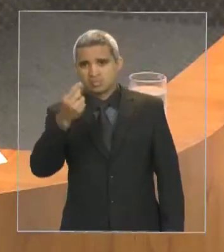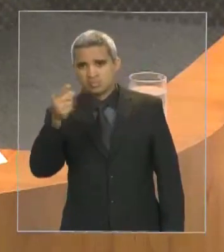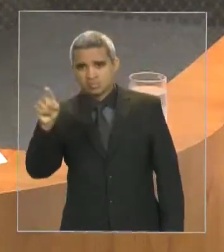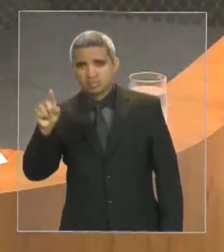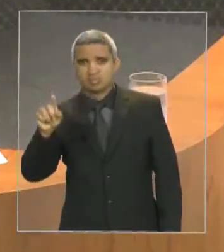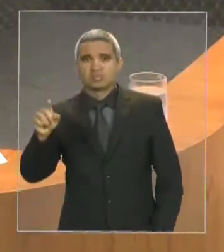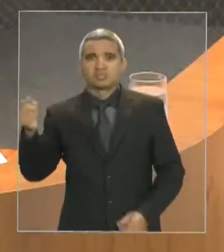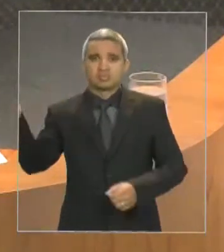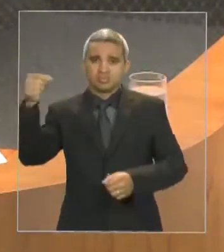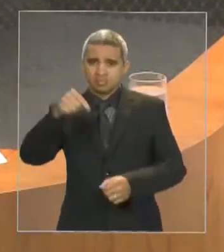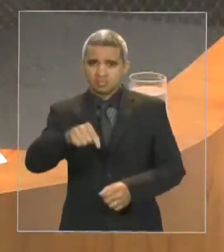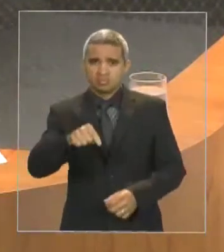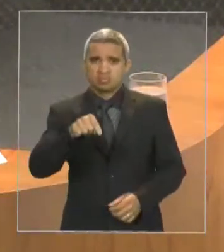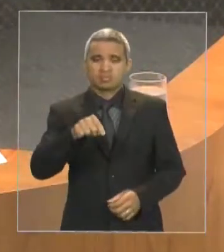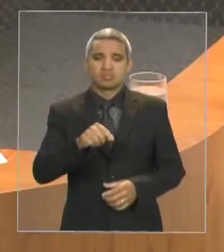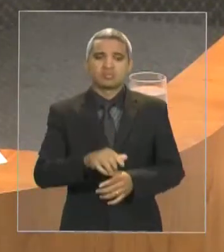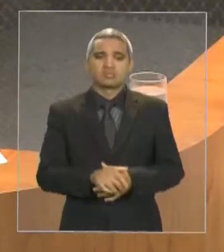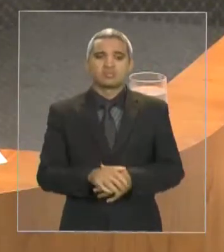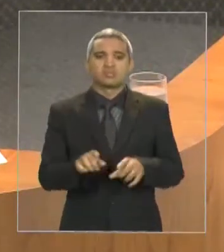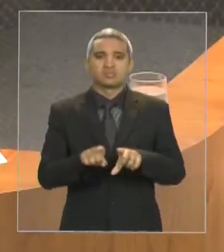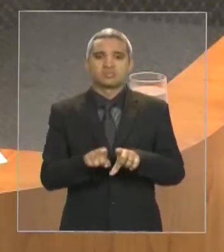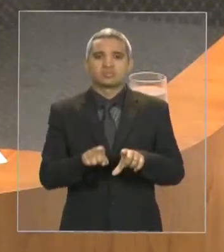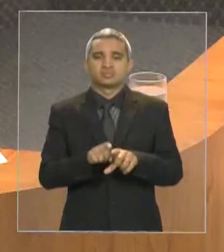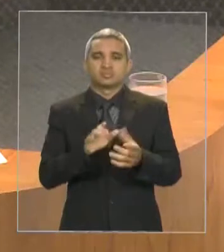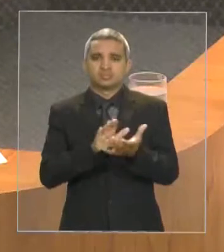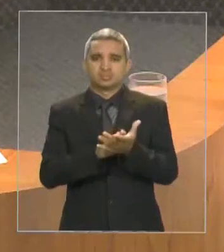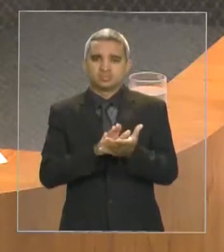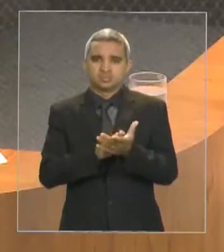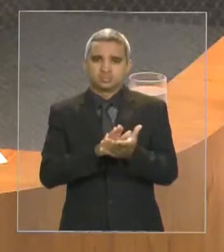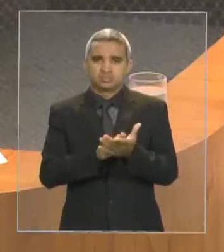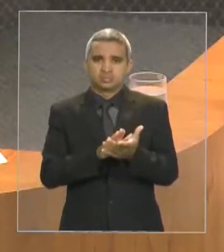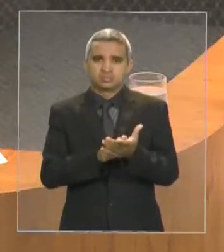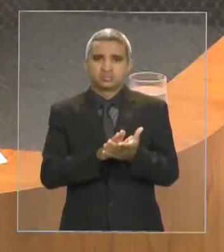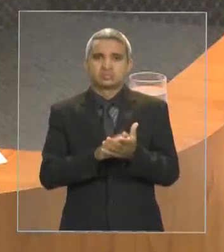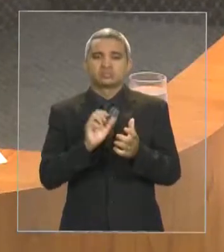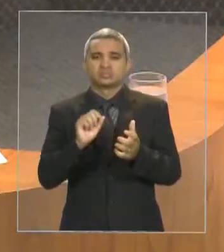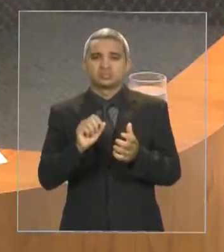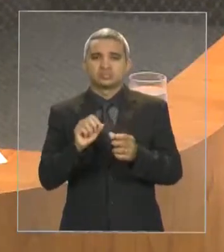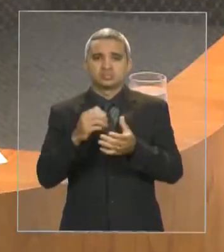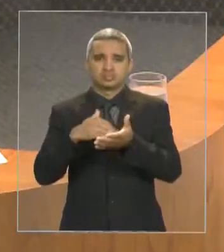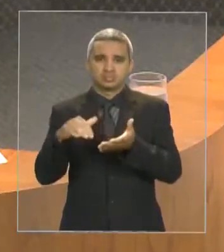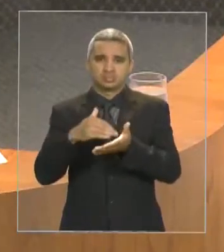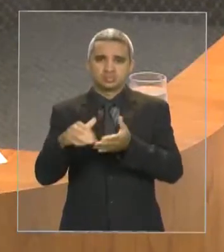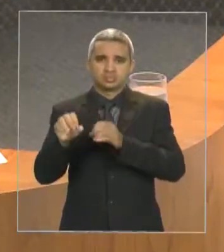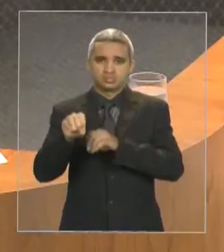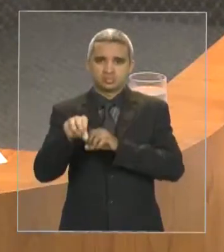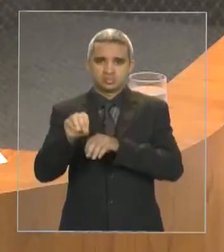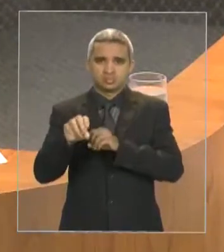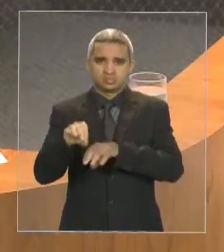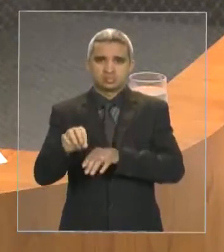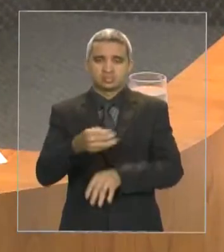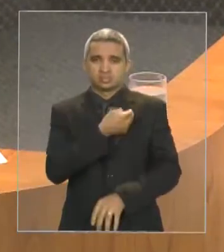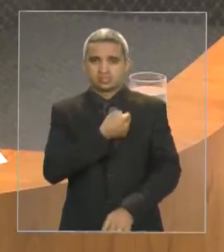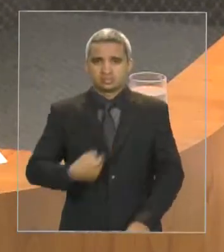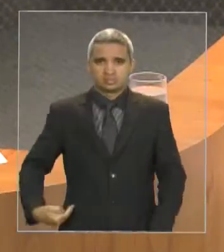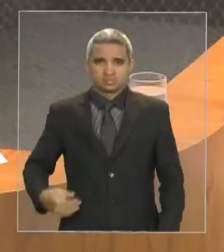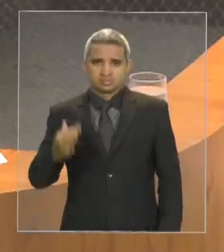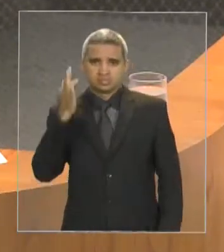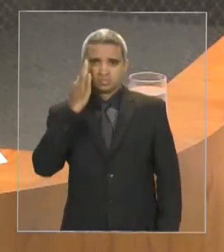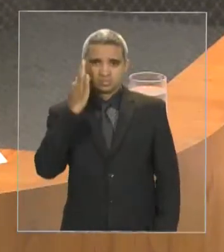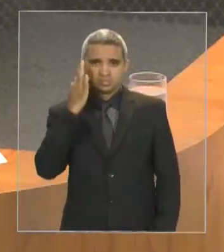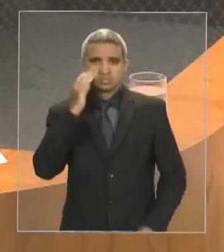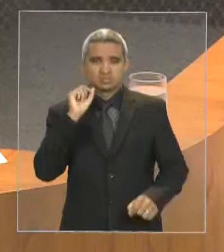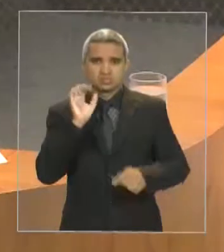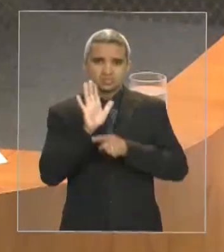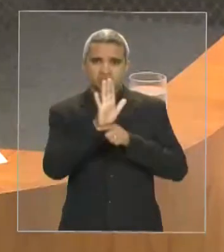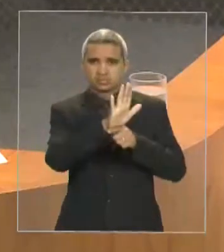eu aproveito aqui para parabenizar a condução da Secretaria Estadual da Educação, que, sob o comando do governador Flávio Dino, tem mudado a